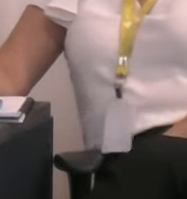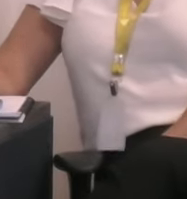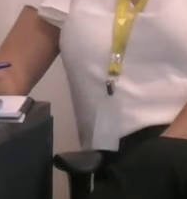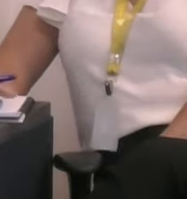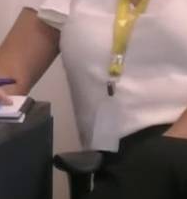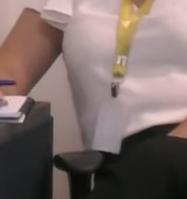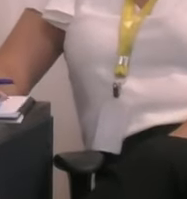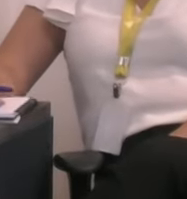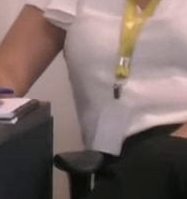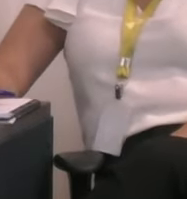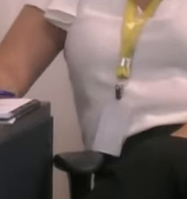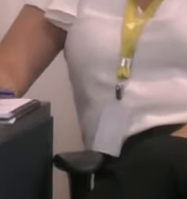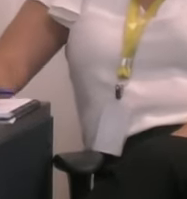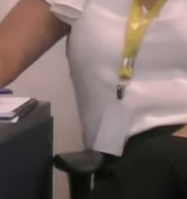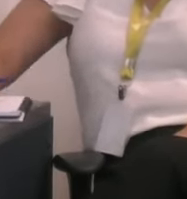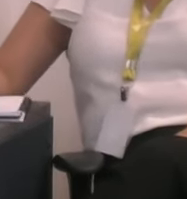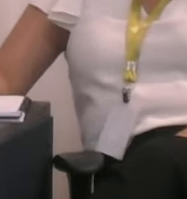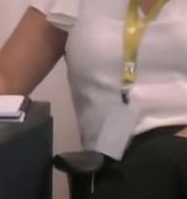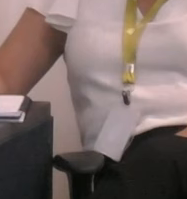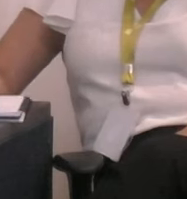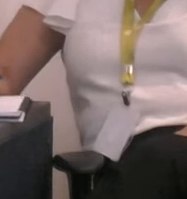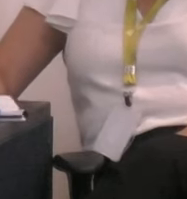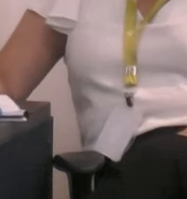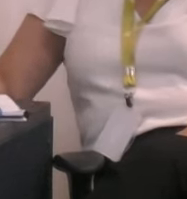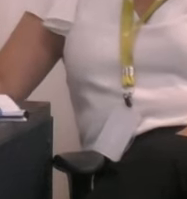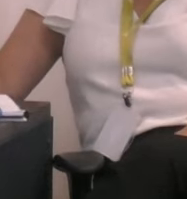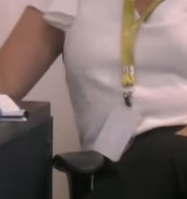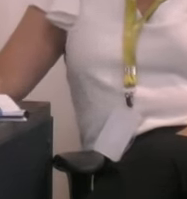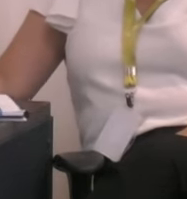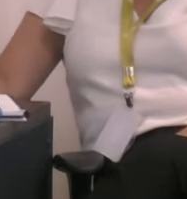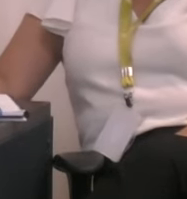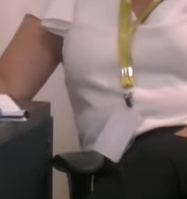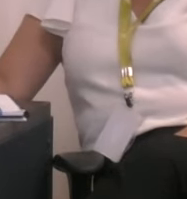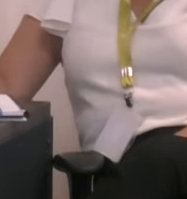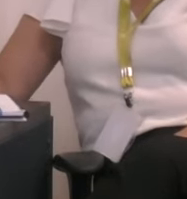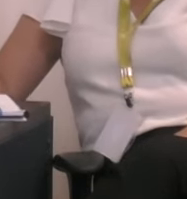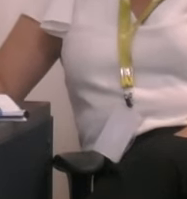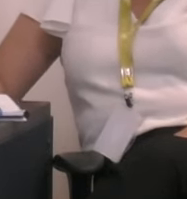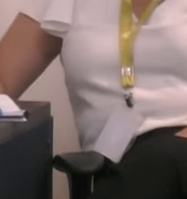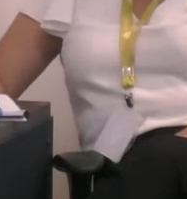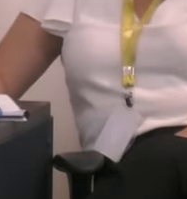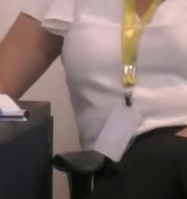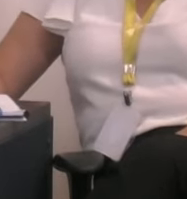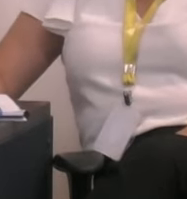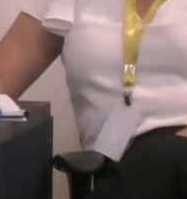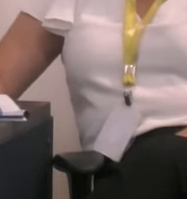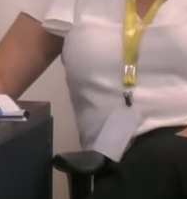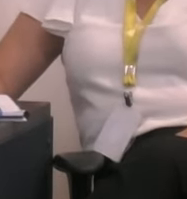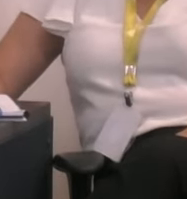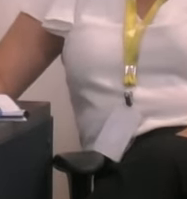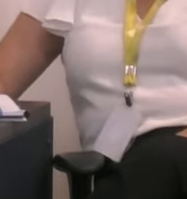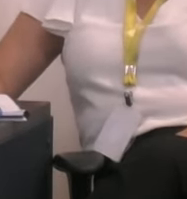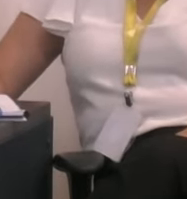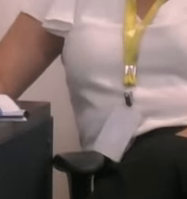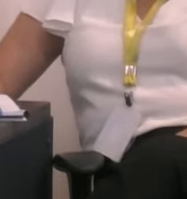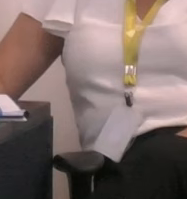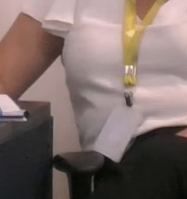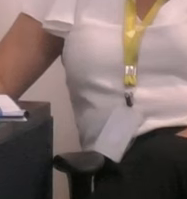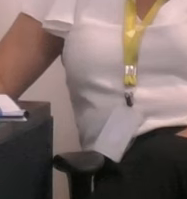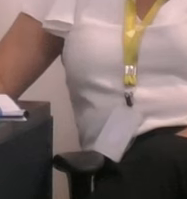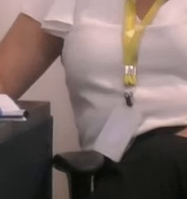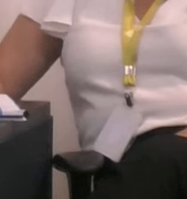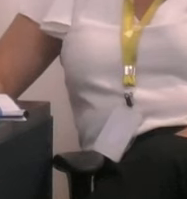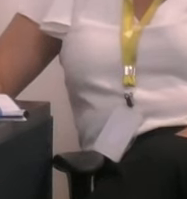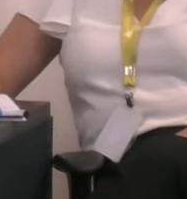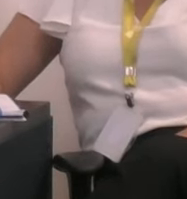e vai entender tecnicamente o que eu estou falando. Tive um problema com a ilegitimidade de parte, que é um problema que nós estamos passando hoje,